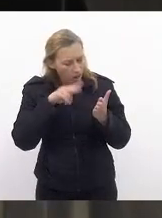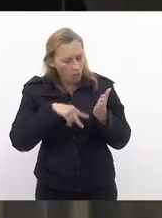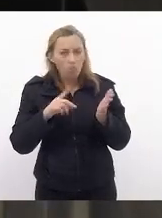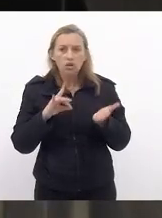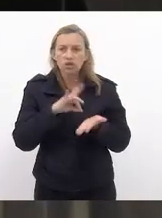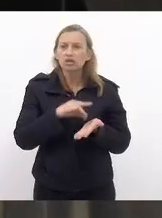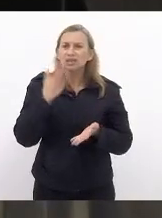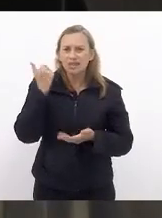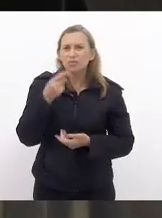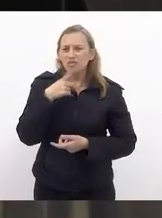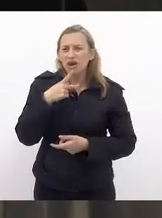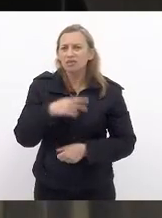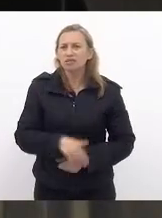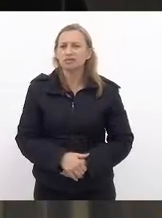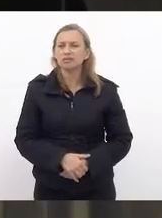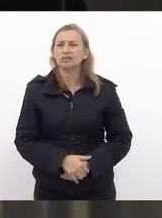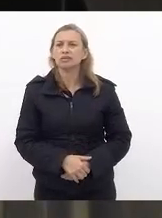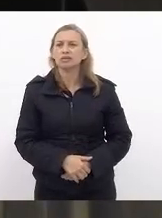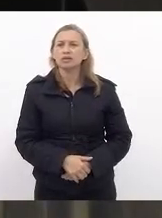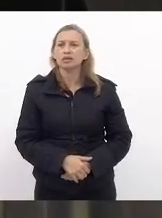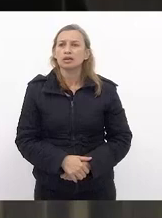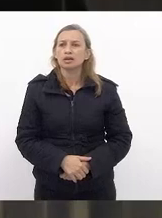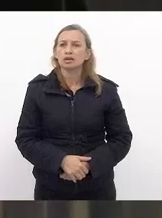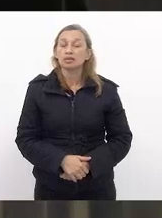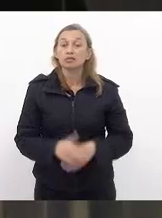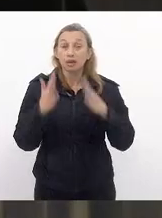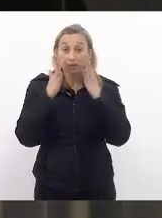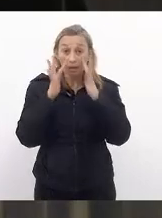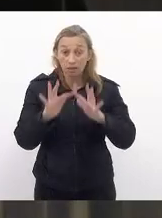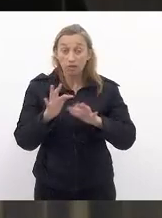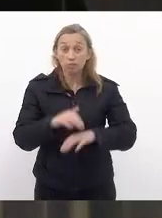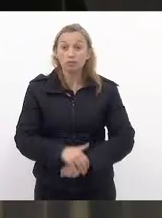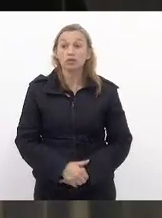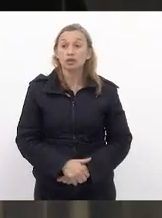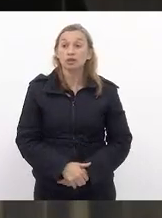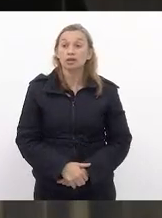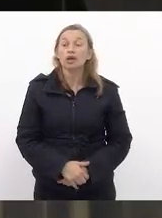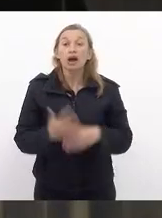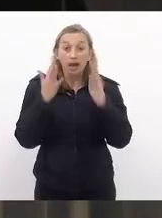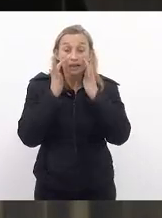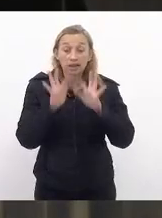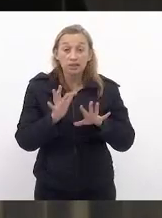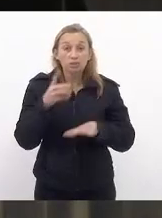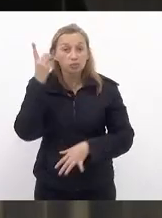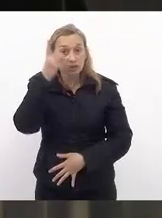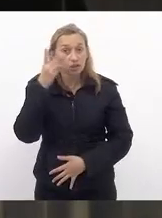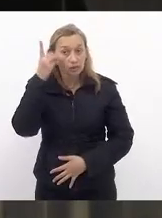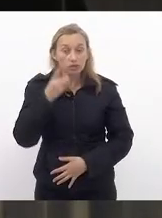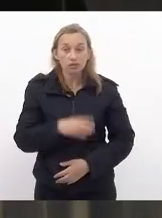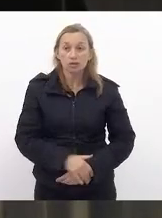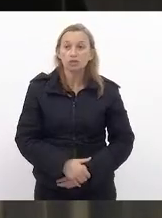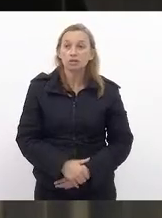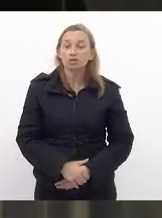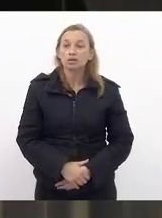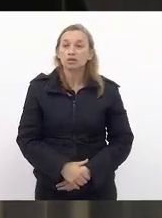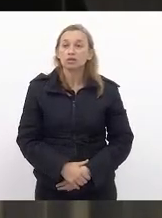sabe o que diz a atenção atenção Deputados